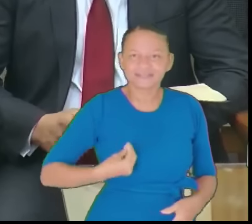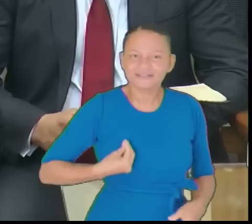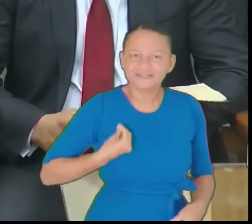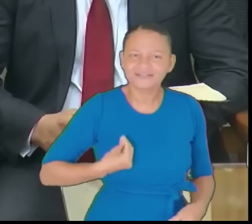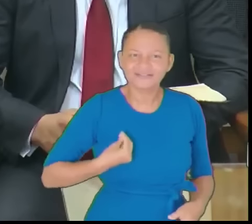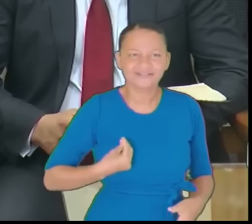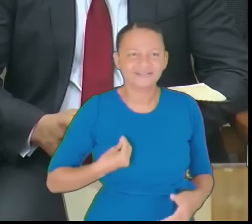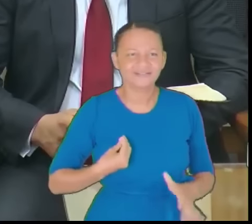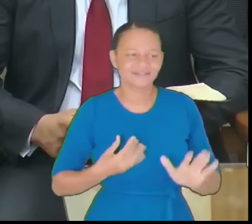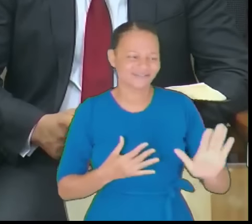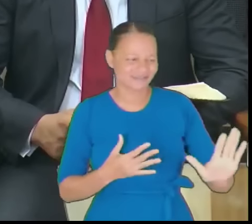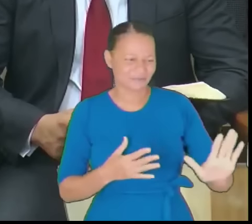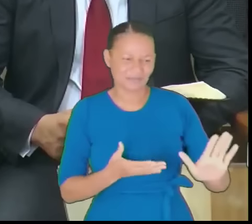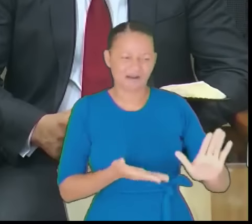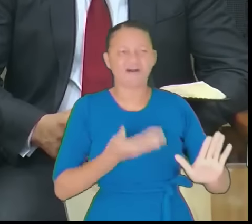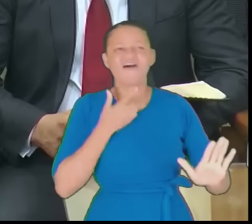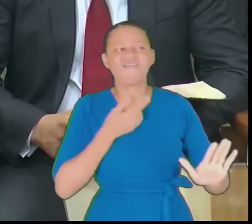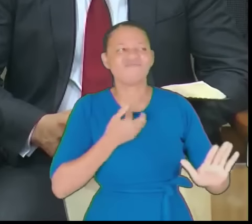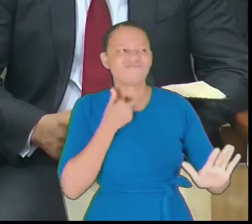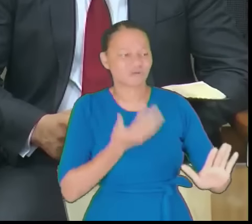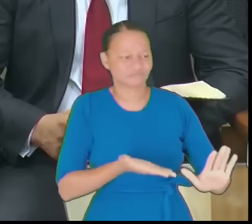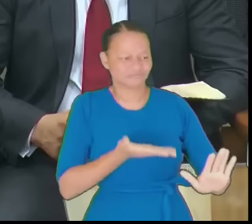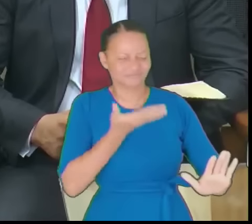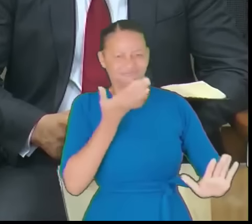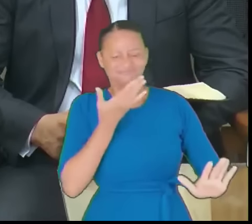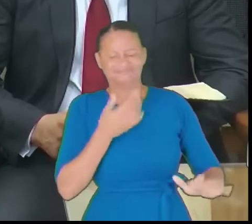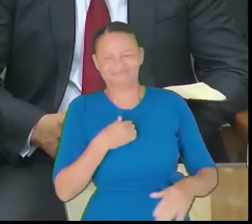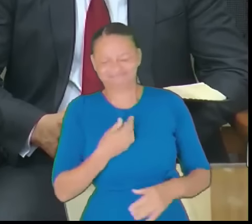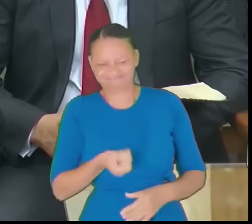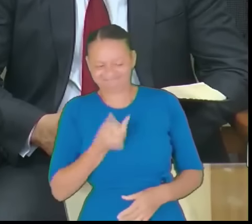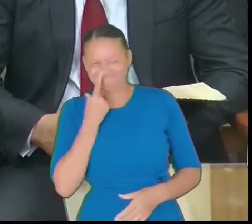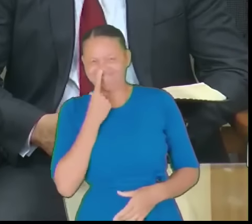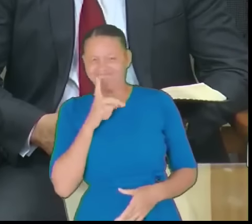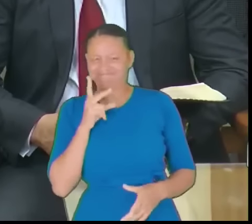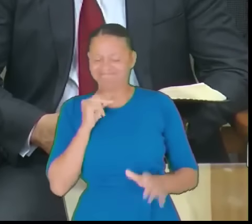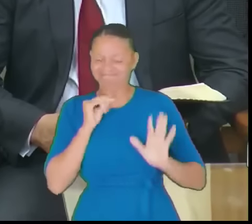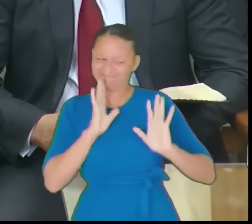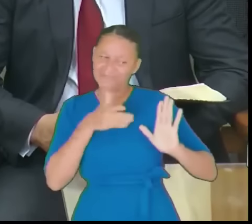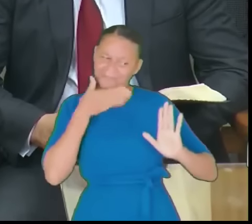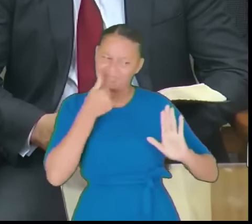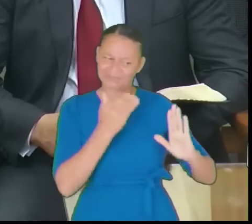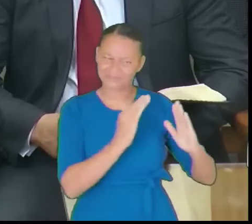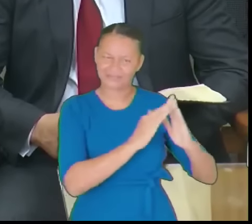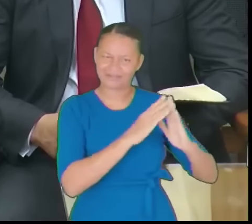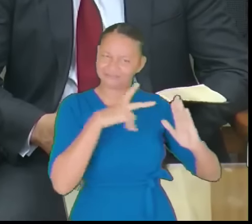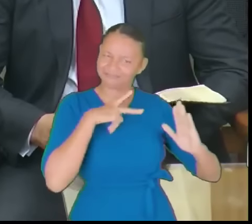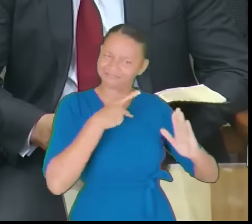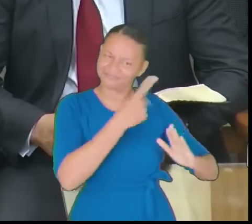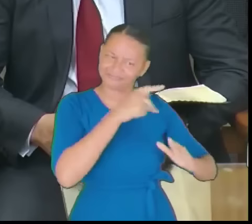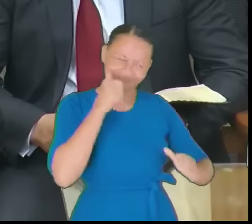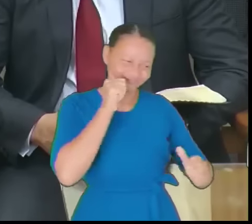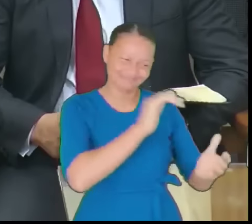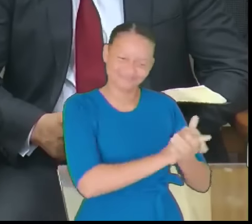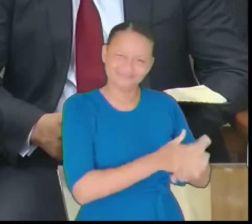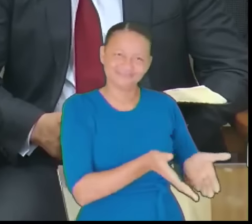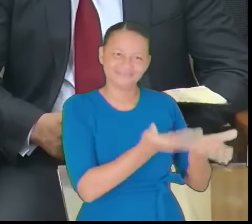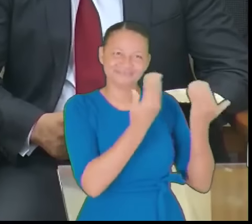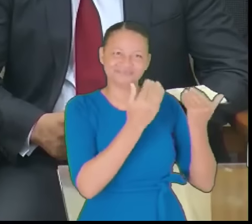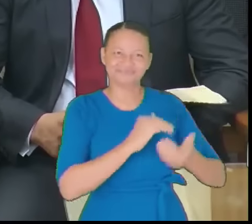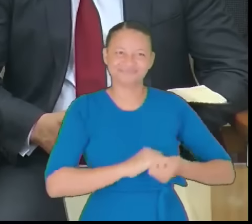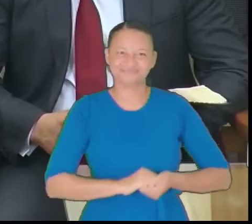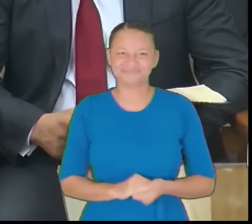Não, deixa para fazer essa entonação em casa. Glória a Jesus. Irmã Patrícia nem veio para a igreja. Glória a Deus, né? Oh, meu